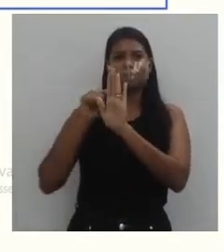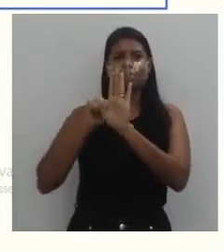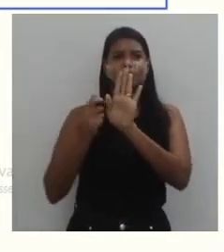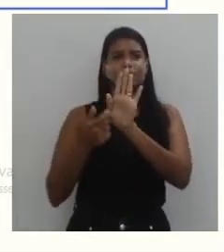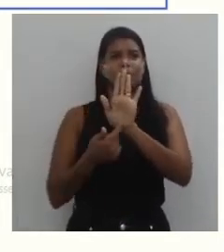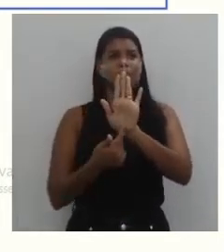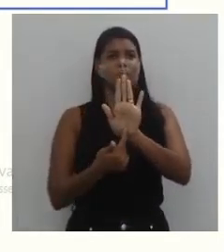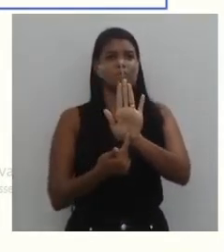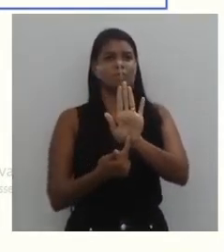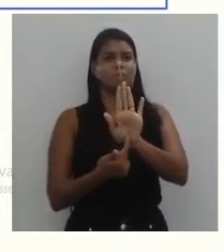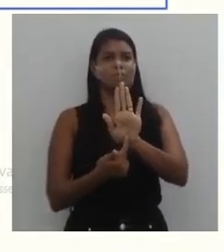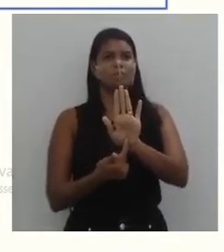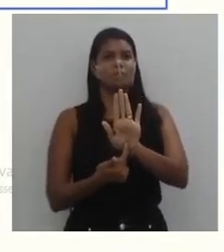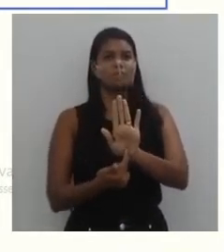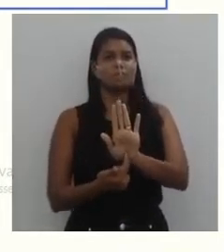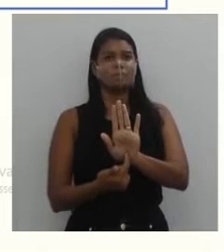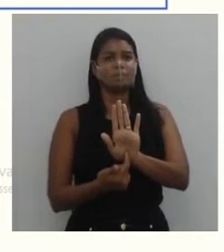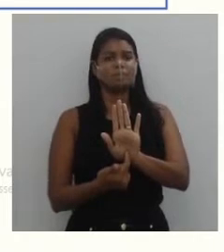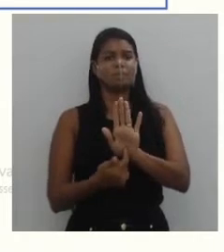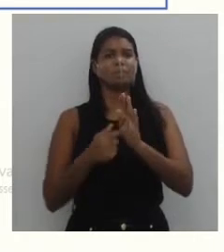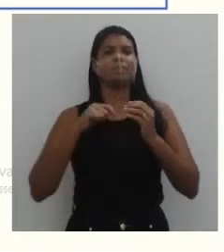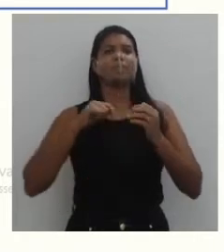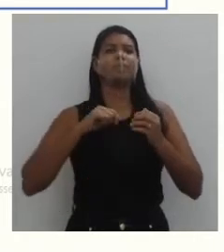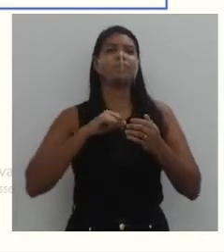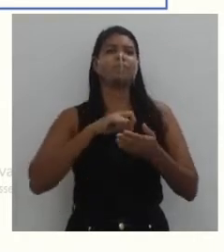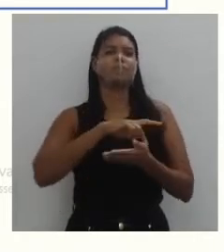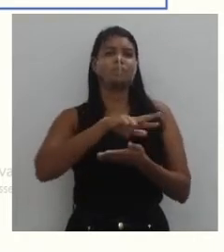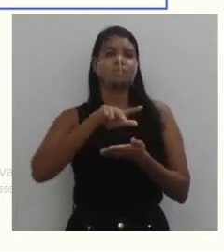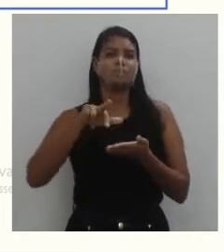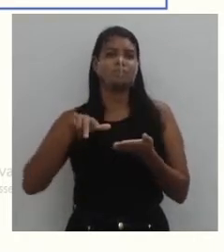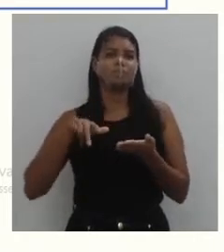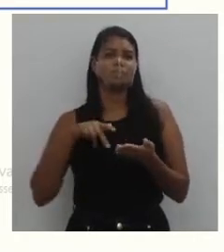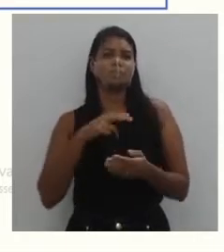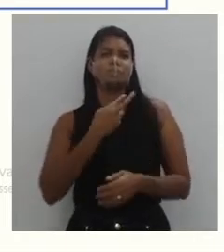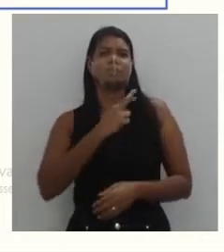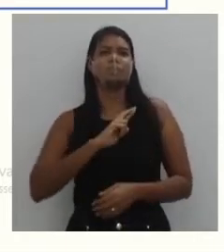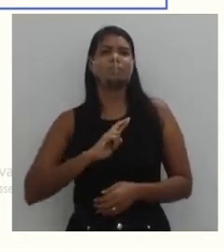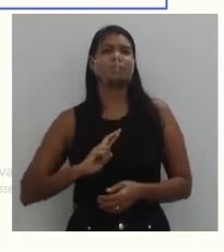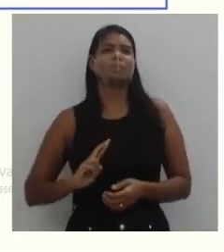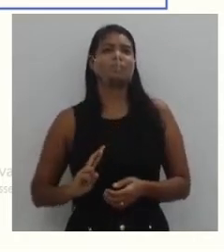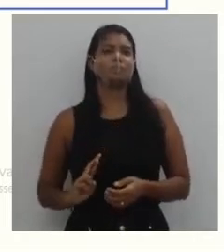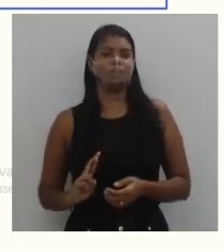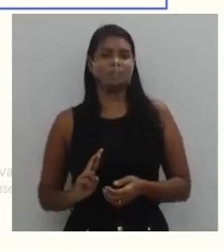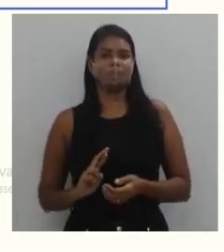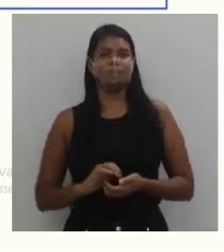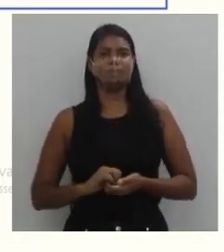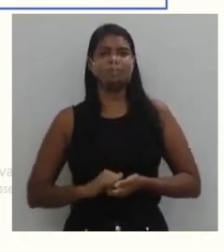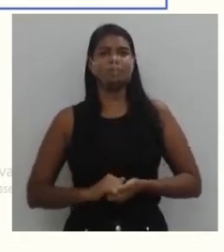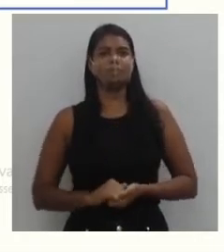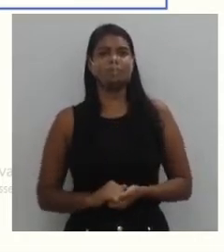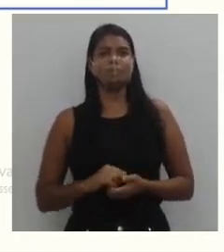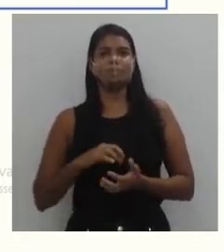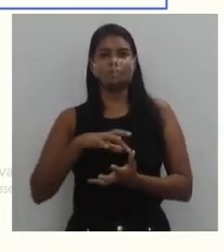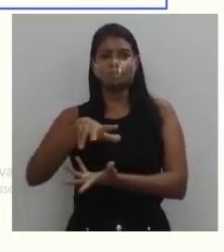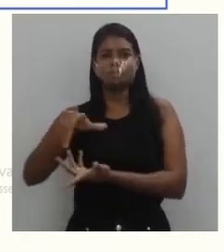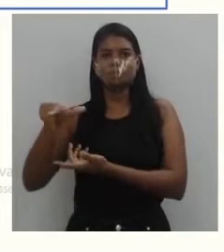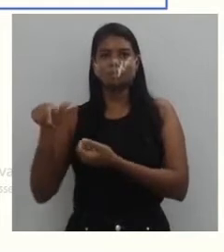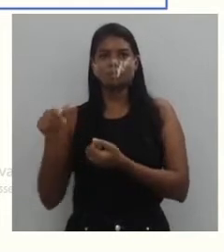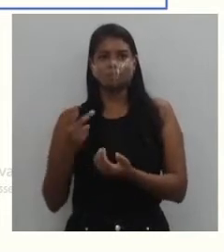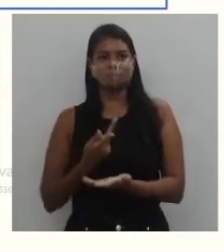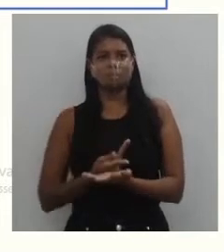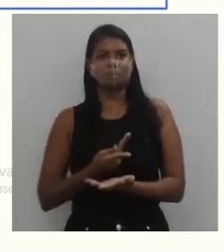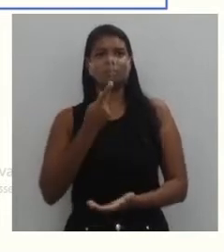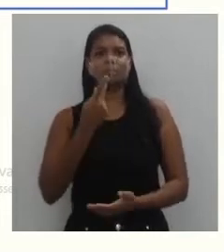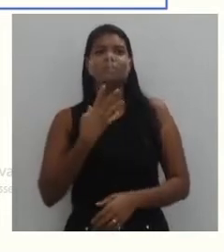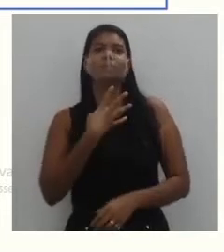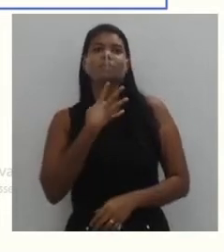metáfora, mostra-nos justamente a pluralidade, a diversidade religiosa no mundo.